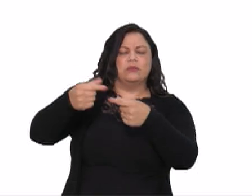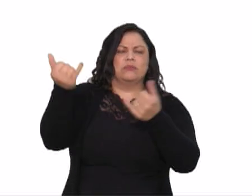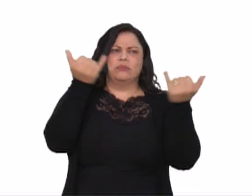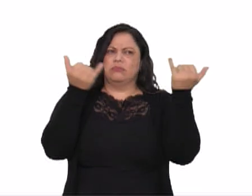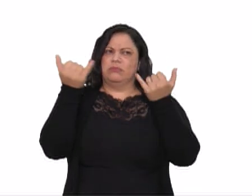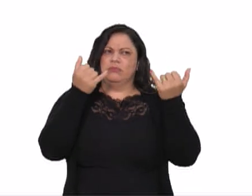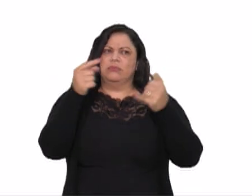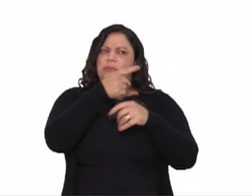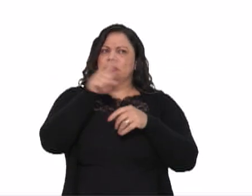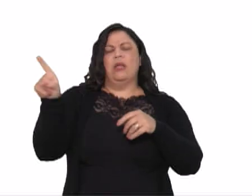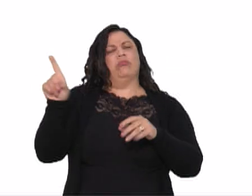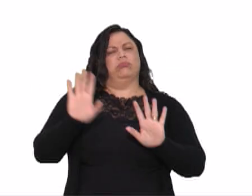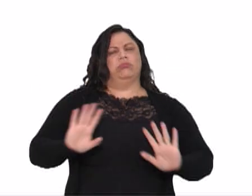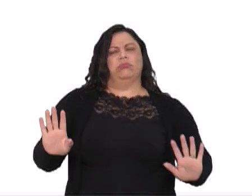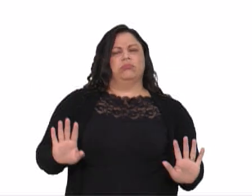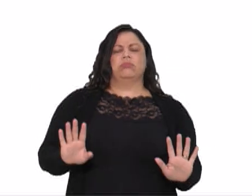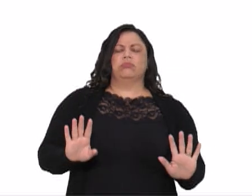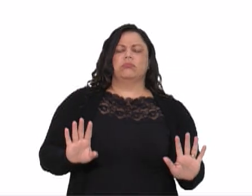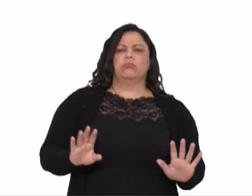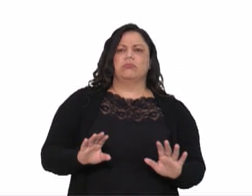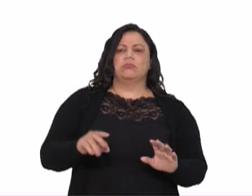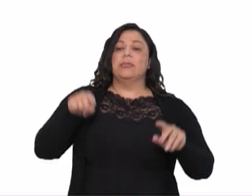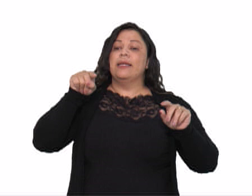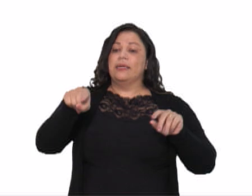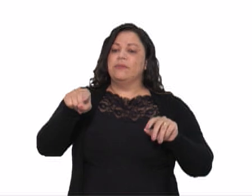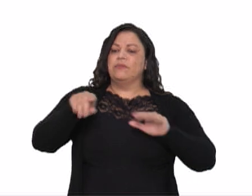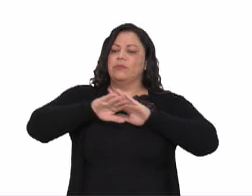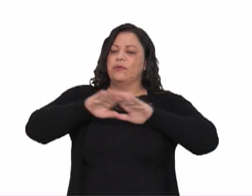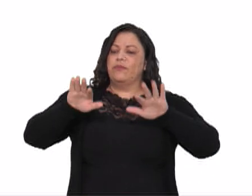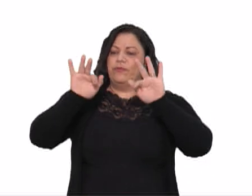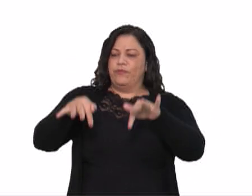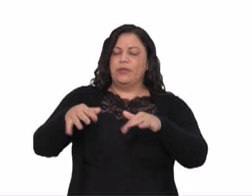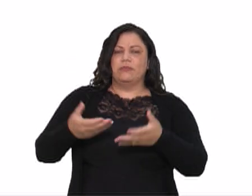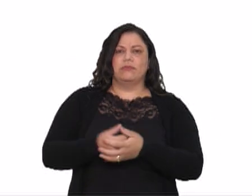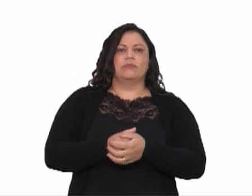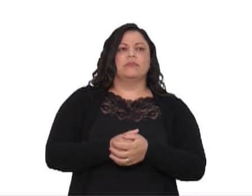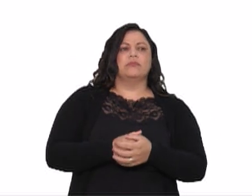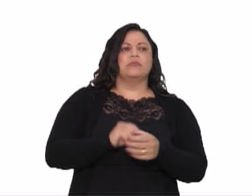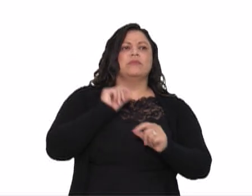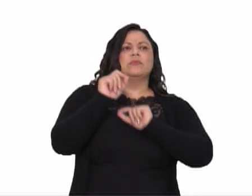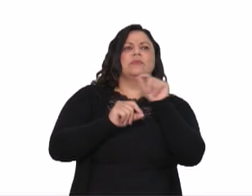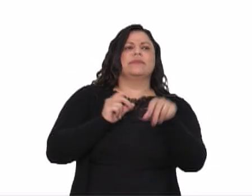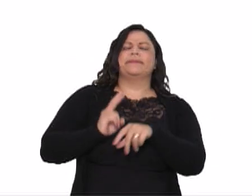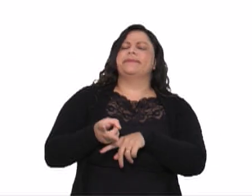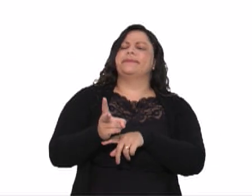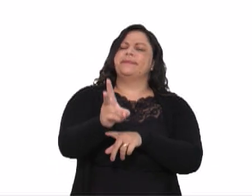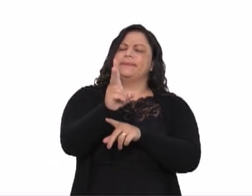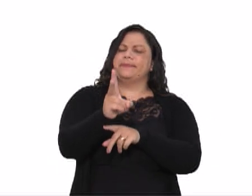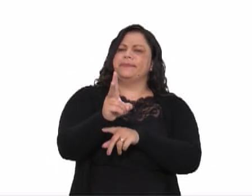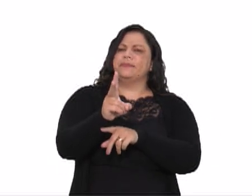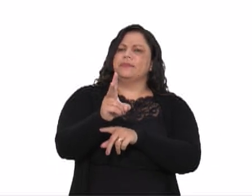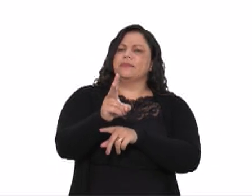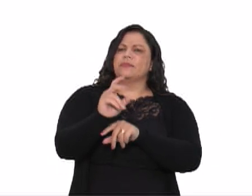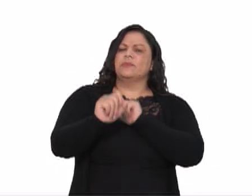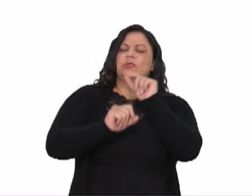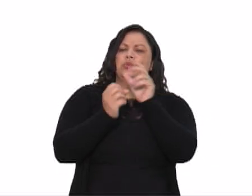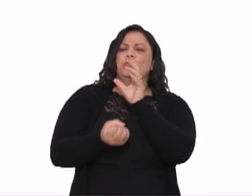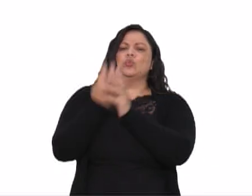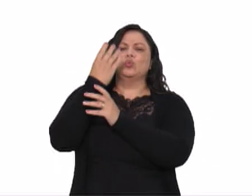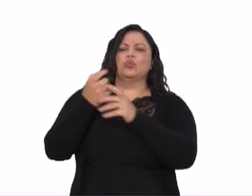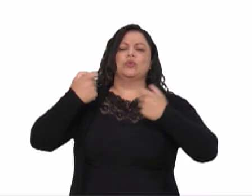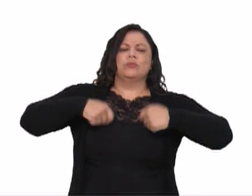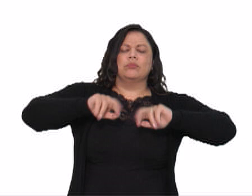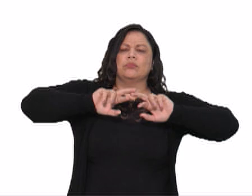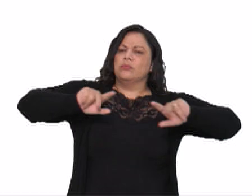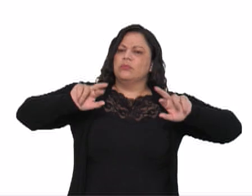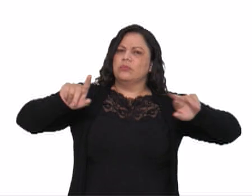vendo? Ele encerra a informação. É a continuidade de uma ação? Surgem novas necessidades e a partir dessas necessidades